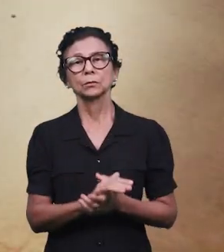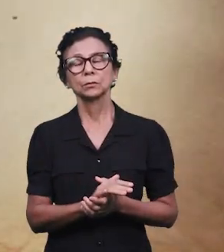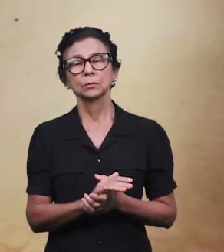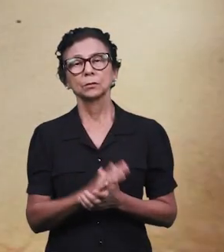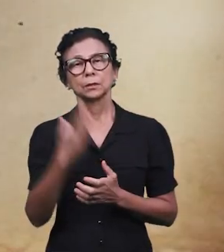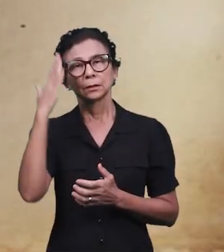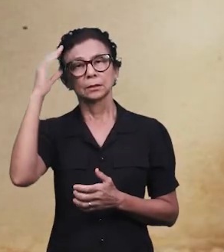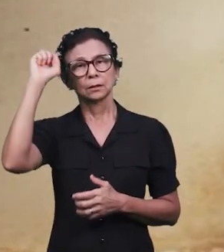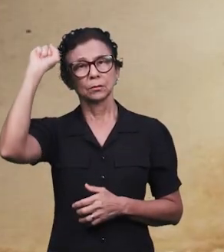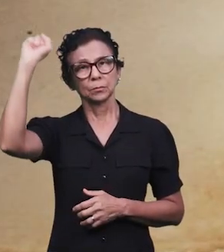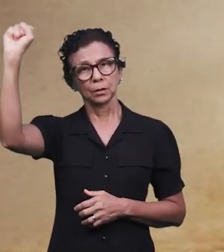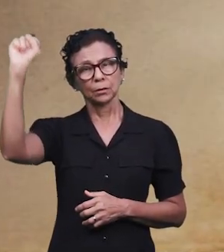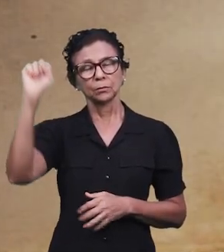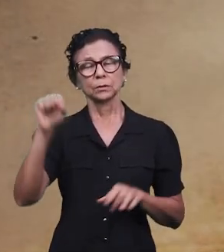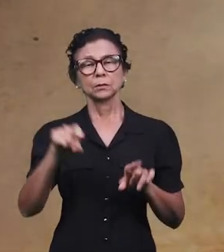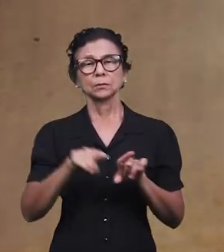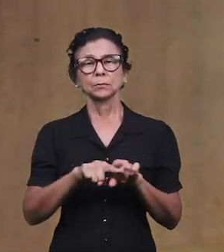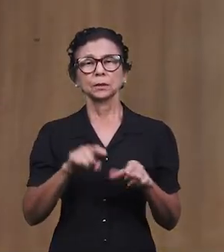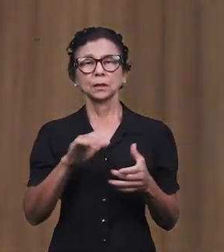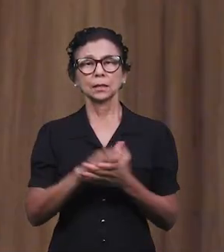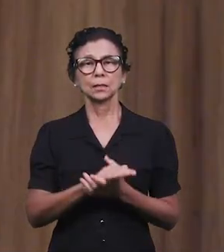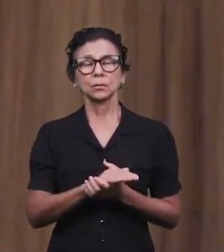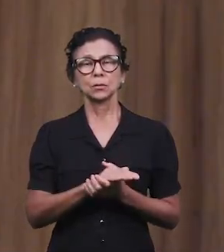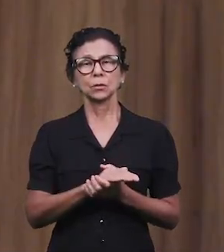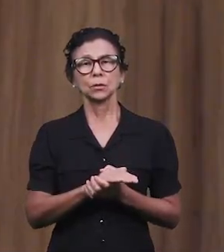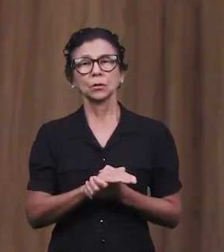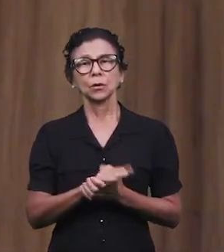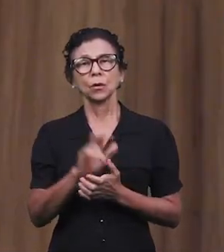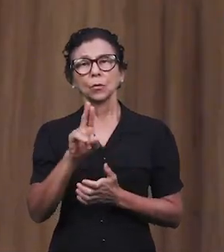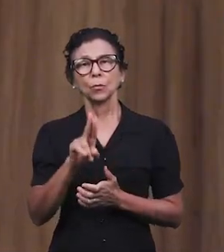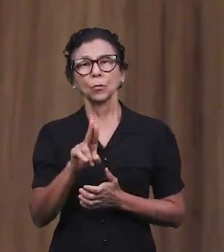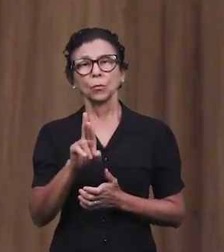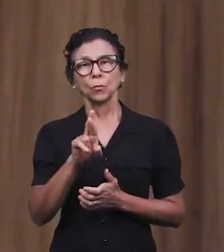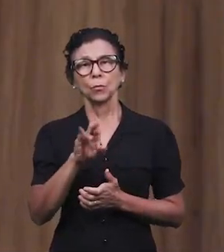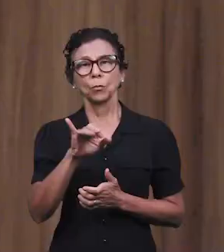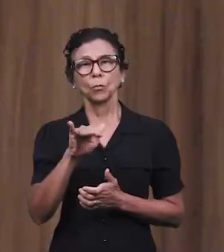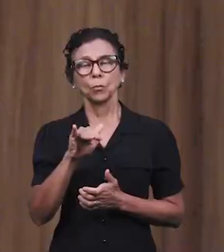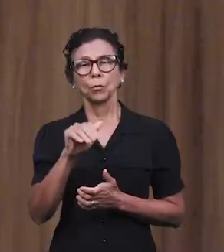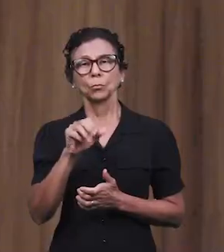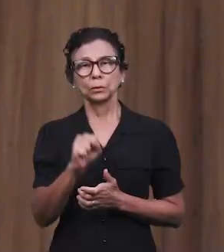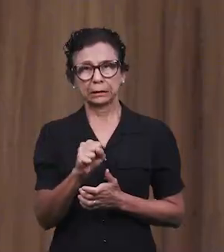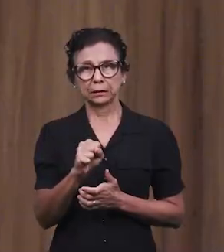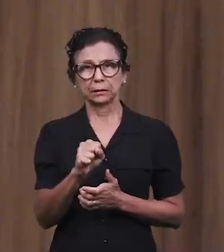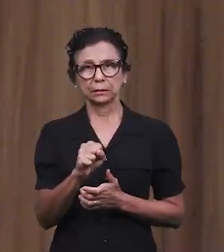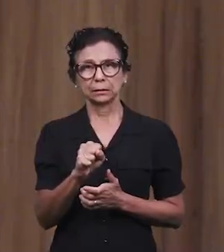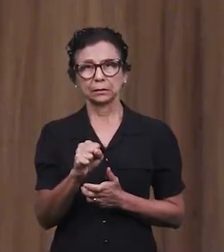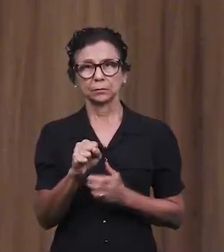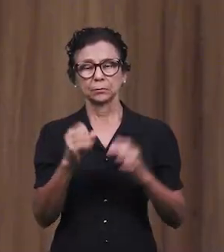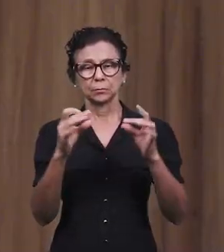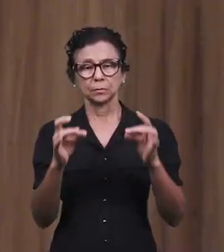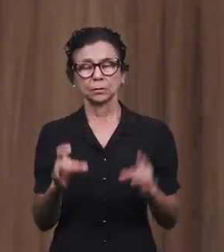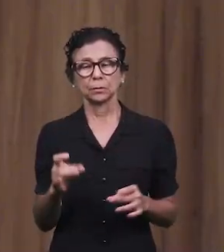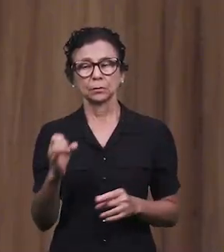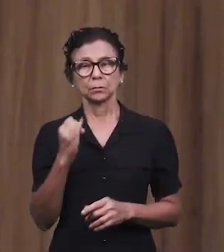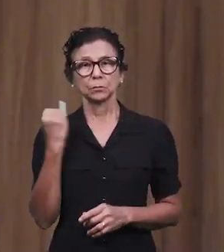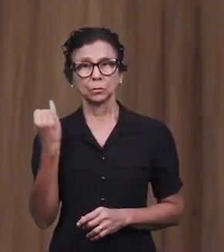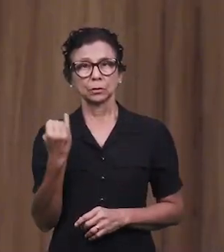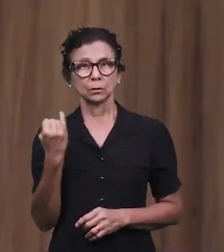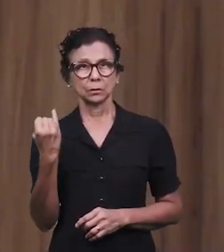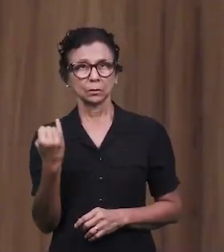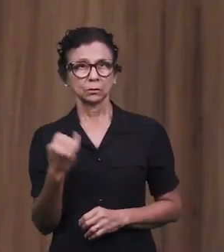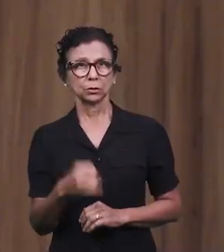qual foi mulher de Urias. Nós vamos abordar aqui um detalhe muito importante,